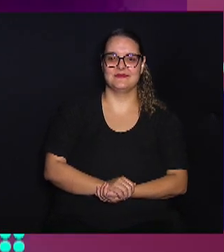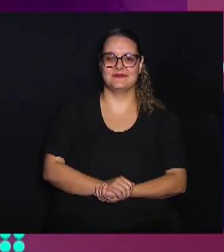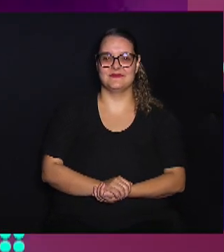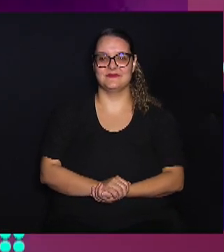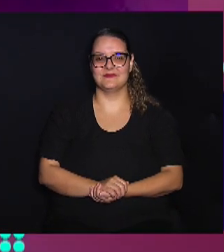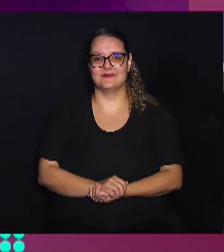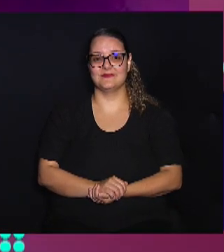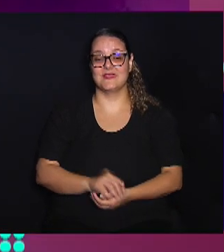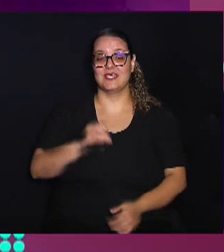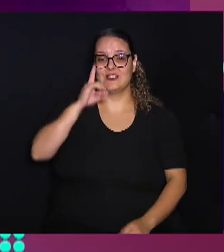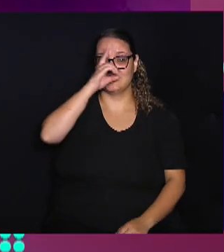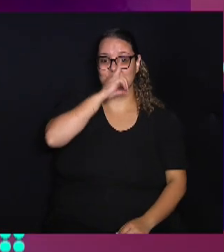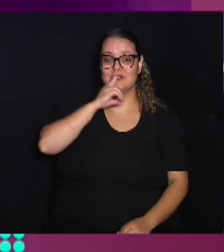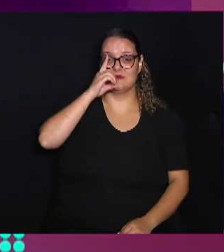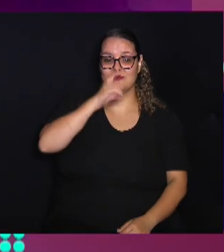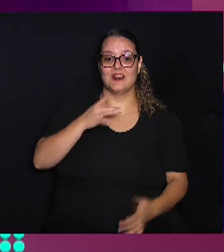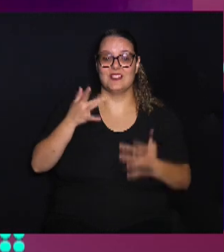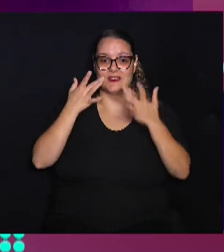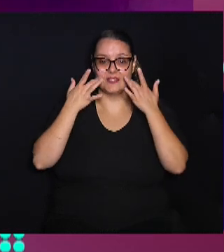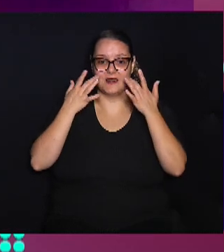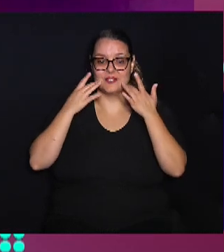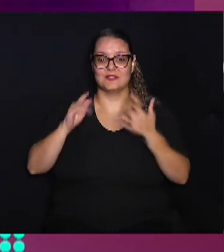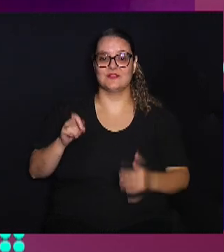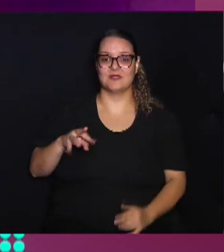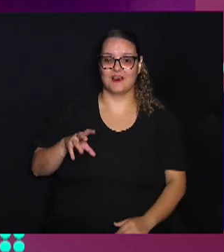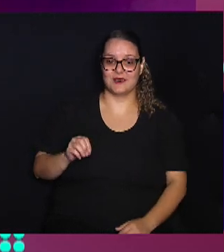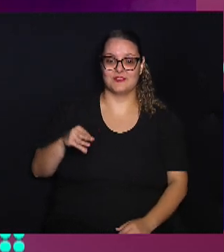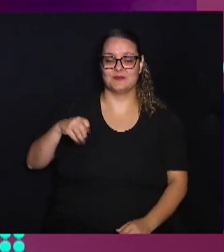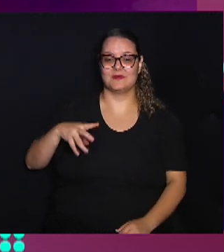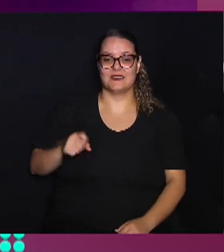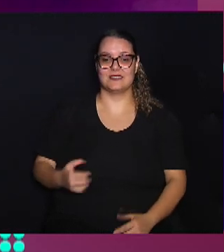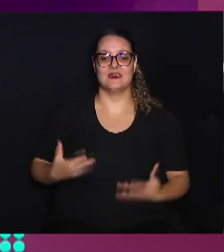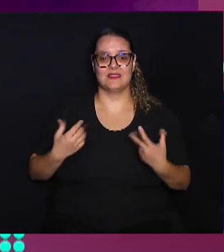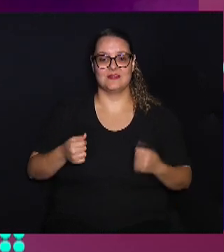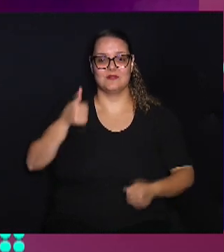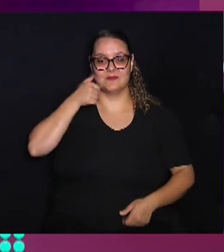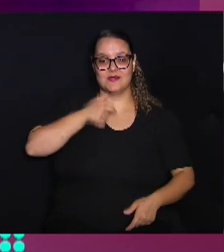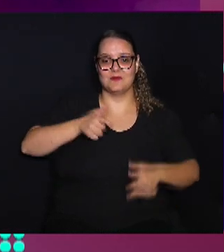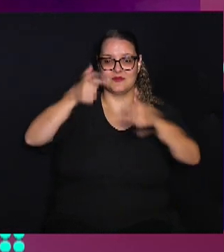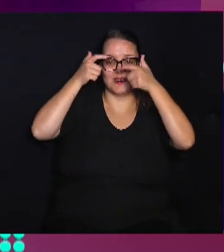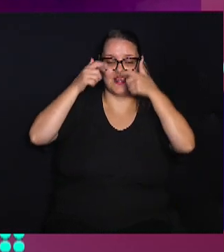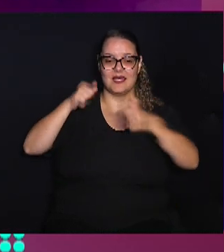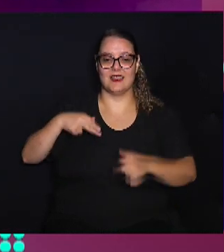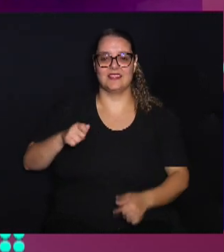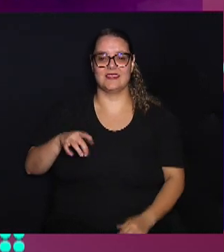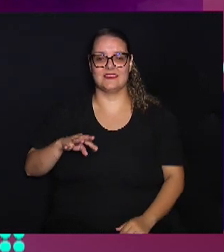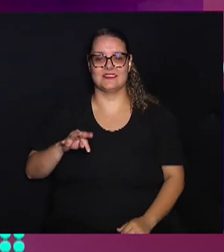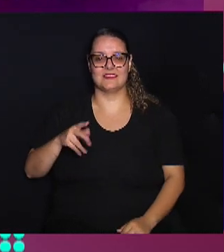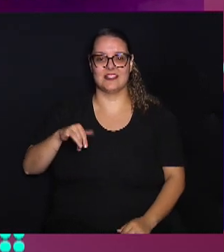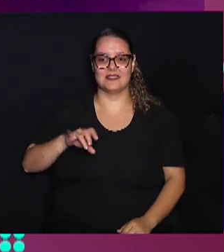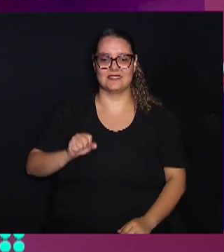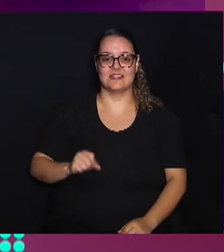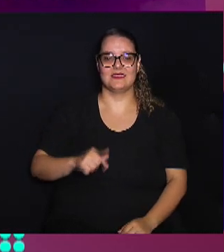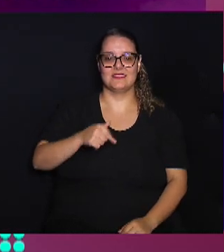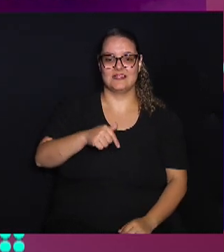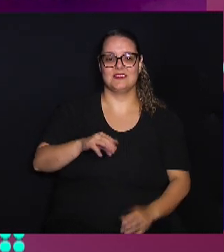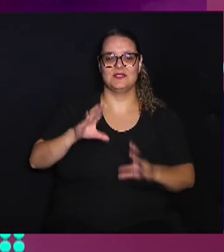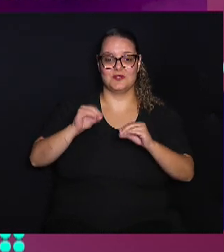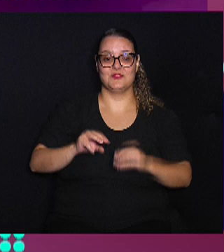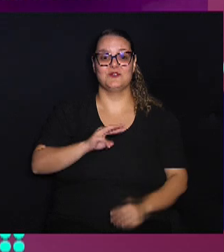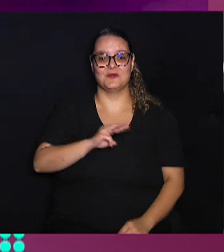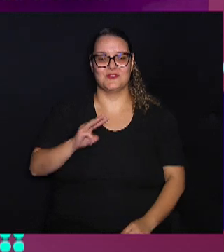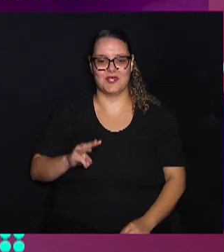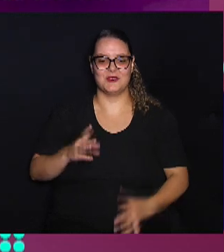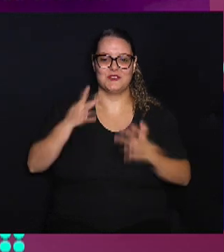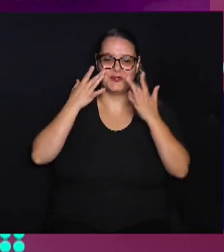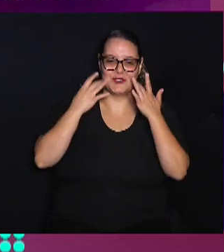E no domingo, o Teatro Castro Mendes recebe a Princesa Anastácia às 7 da noite. Ingressos no site.